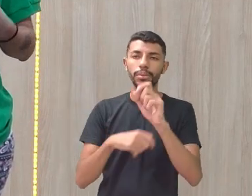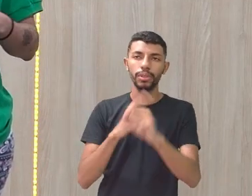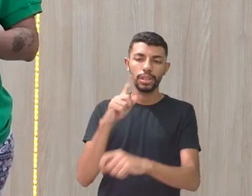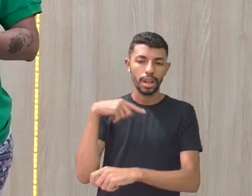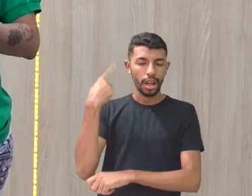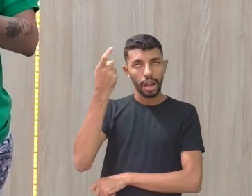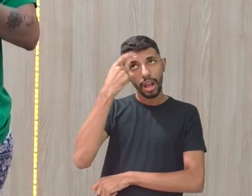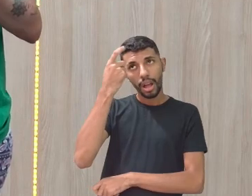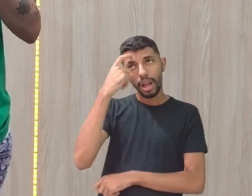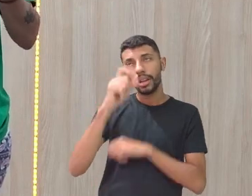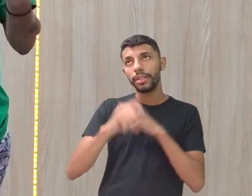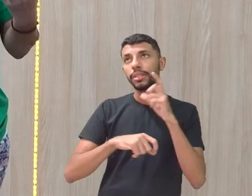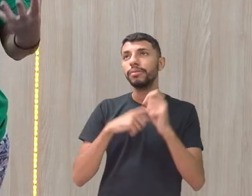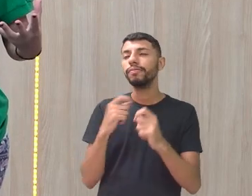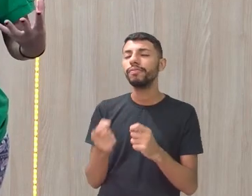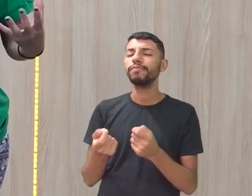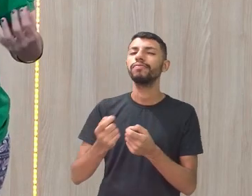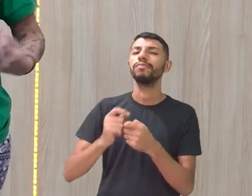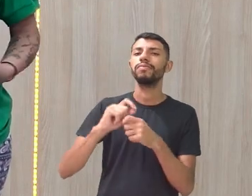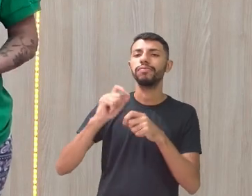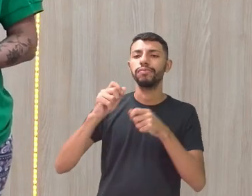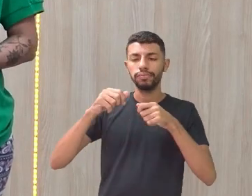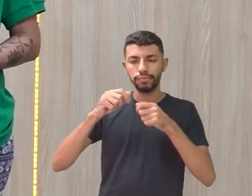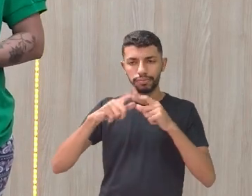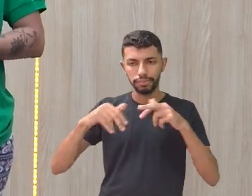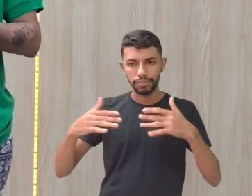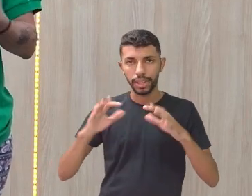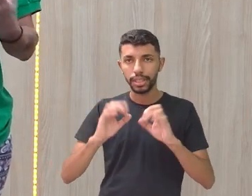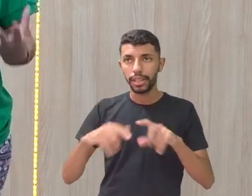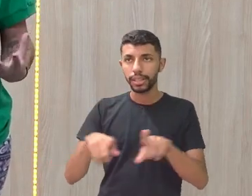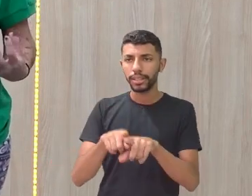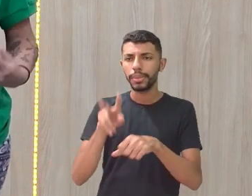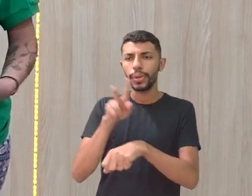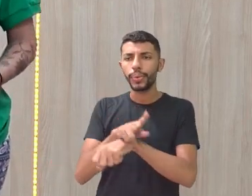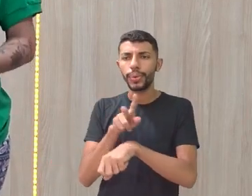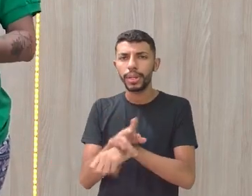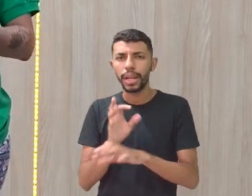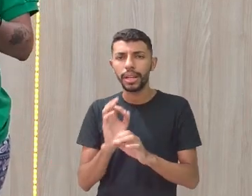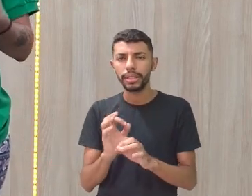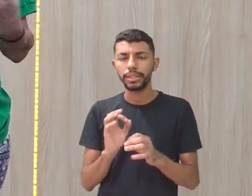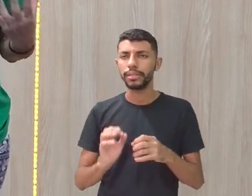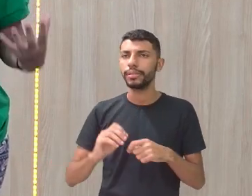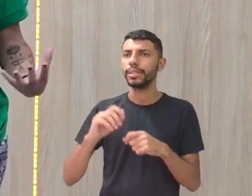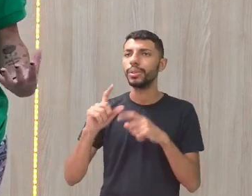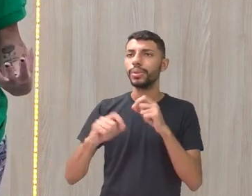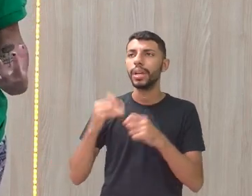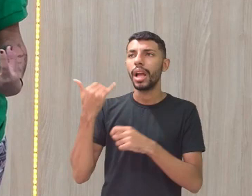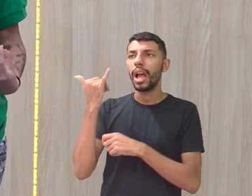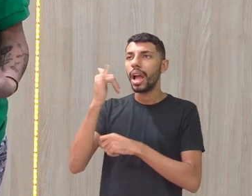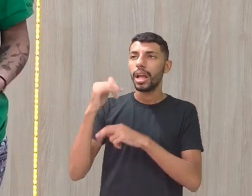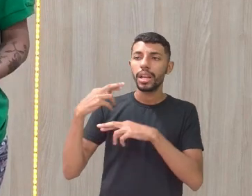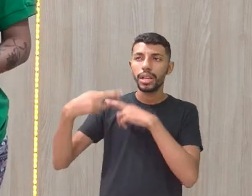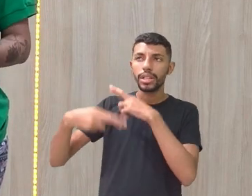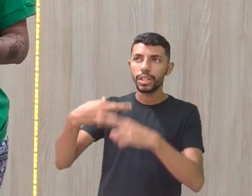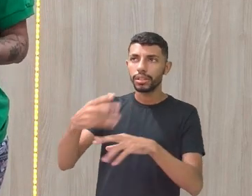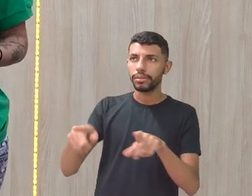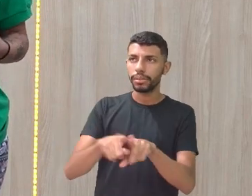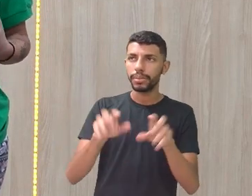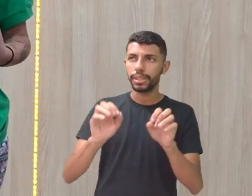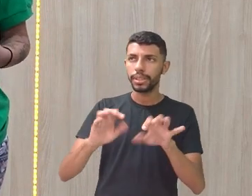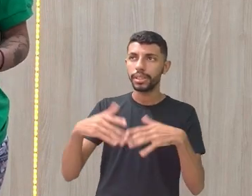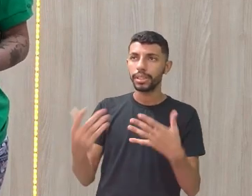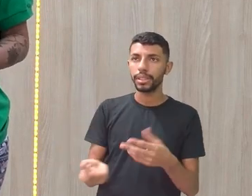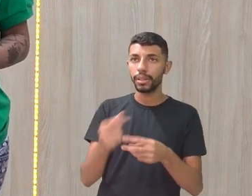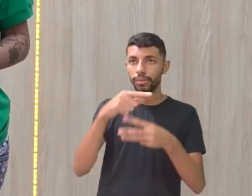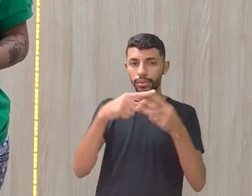pensar nesses recursos e cuidar deles, né, dessa energia renovável também. Então, cite